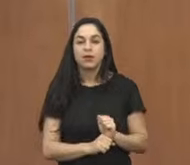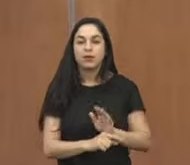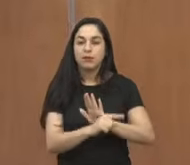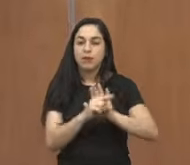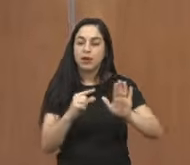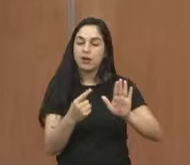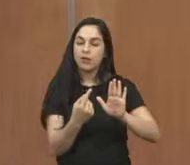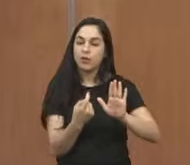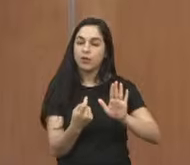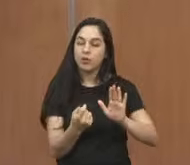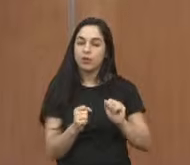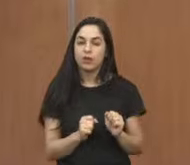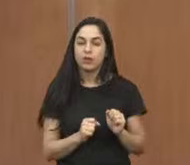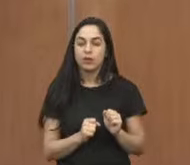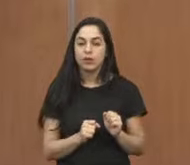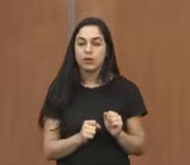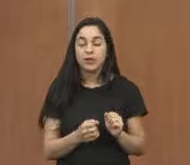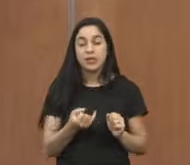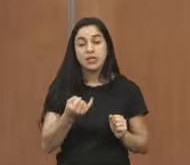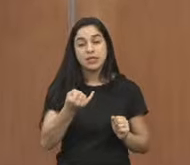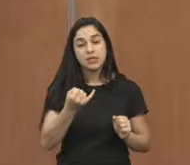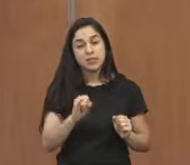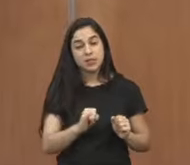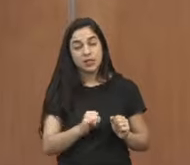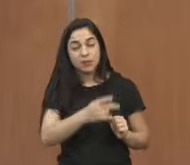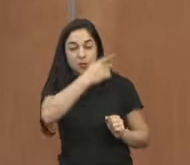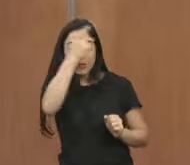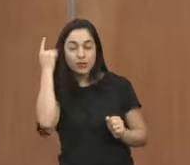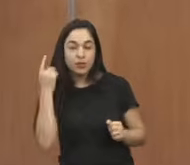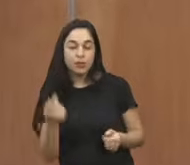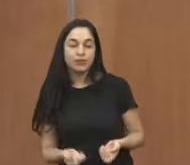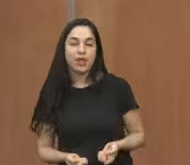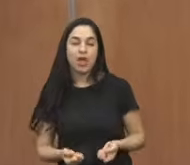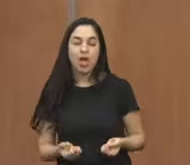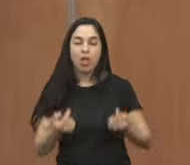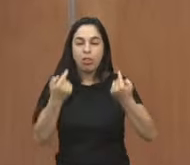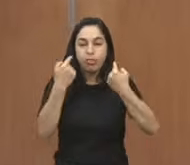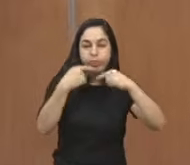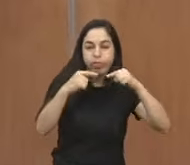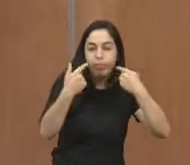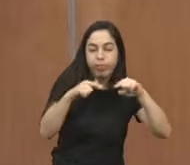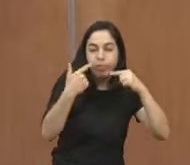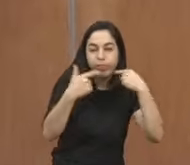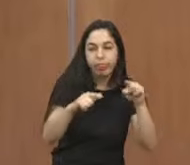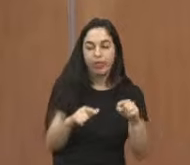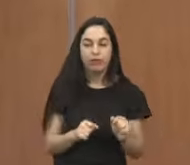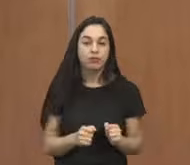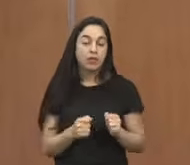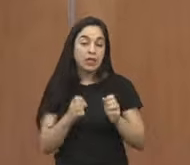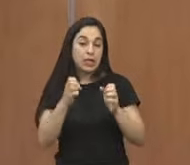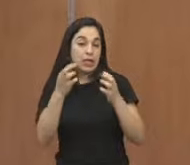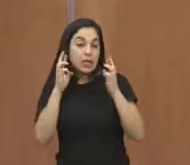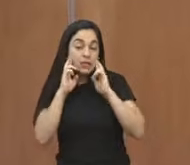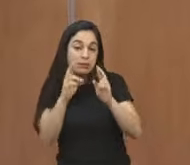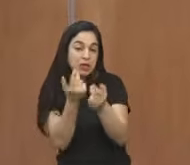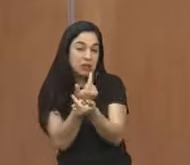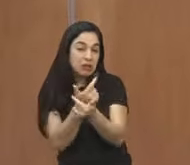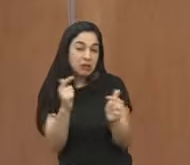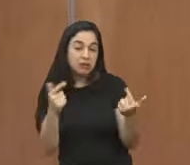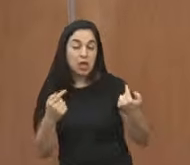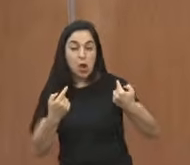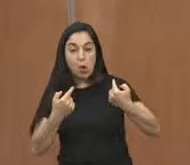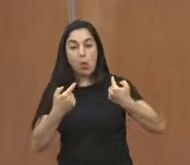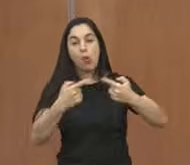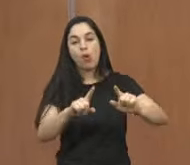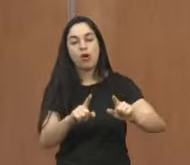A citação nominal de forma agressiva ou desrespeitosa feita por vereador